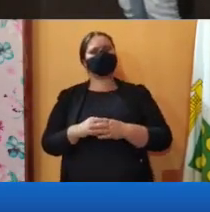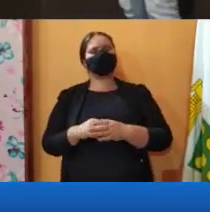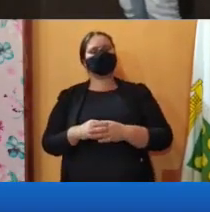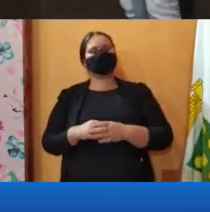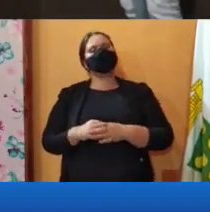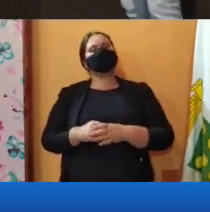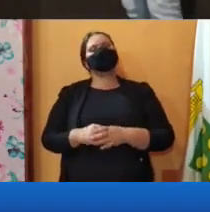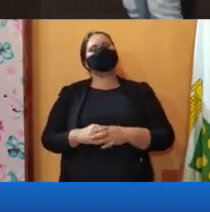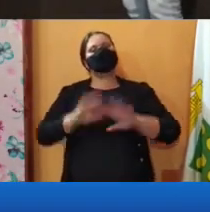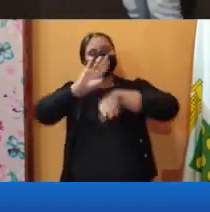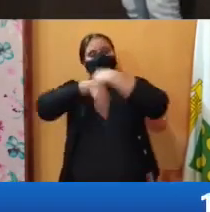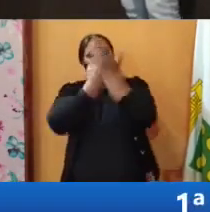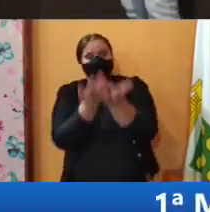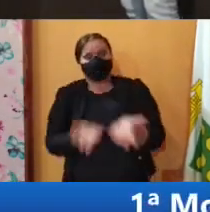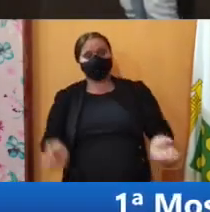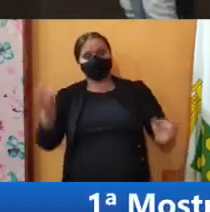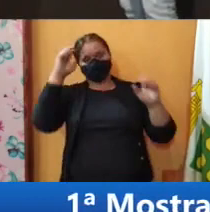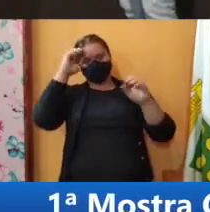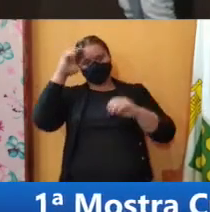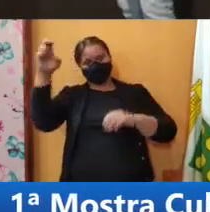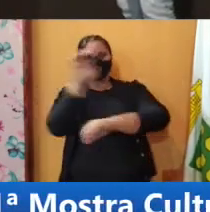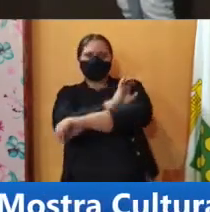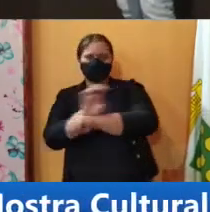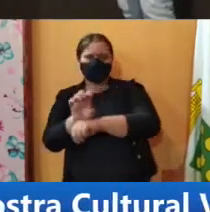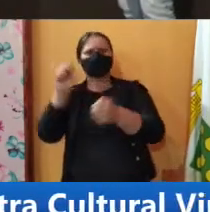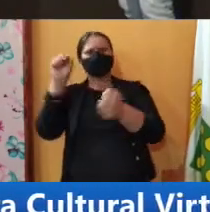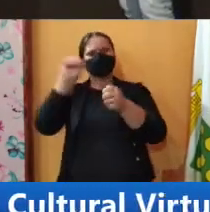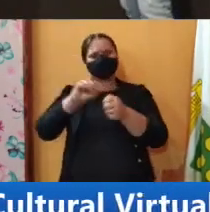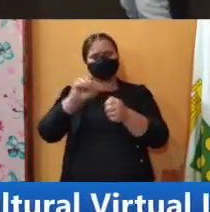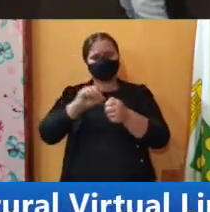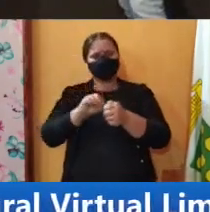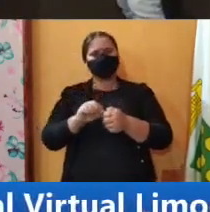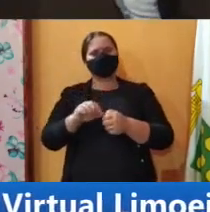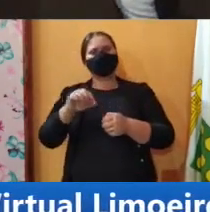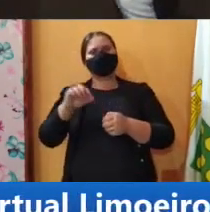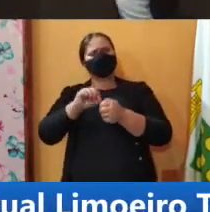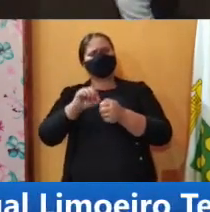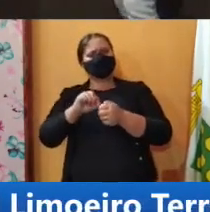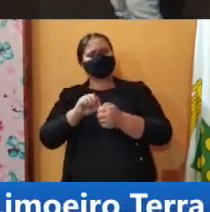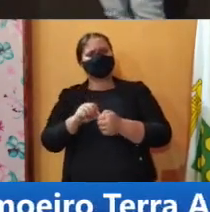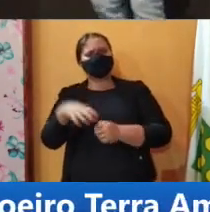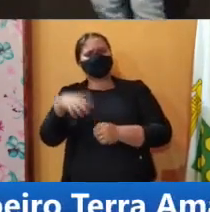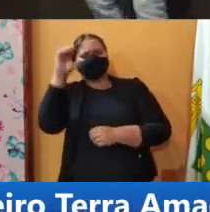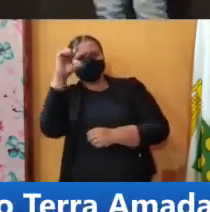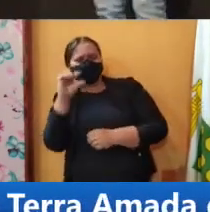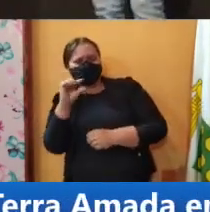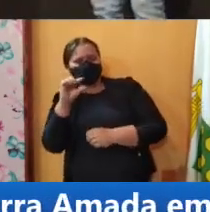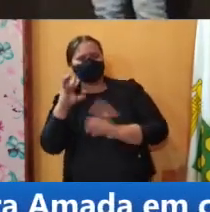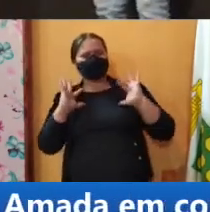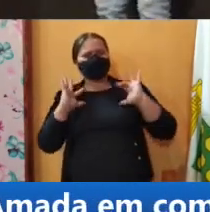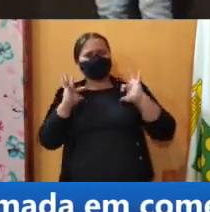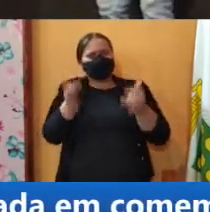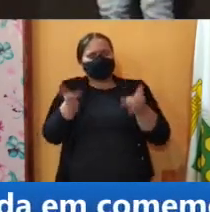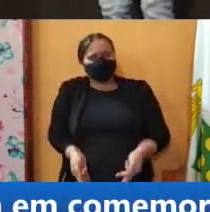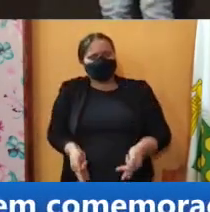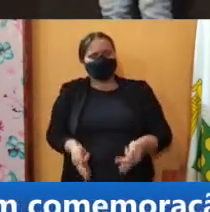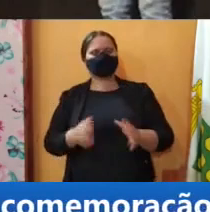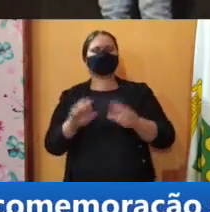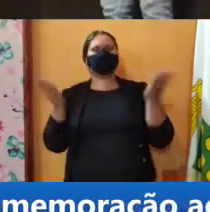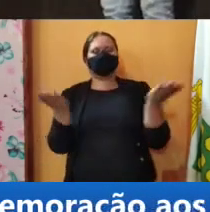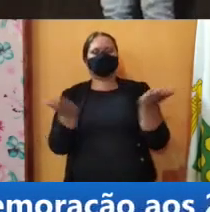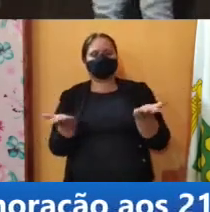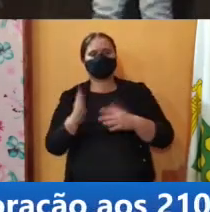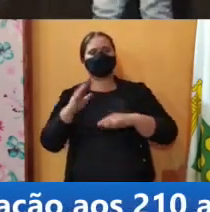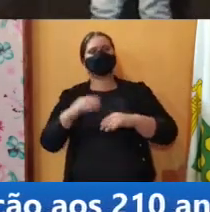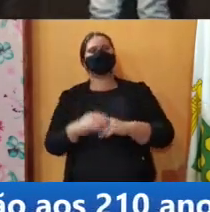Festivais culturais, aquela coisa bonita nas escolas que ele já faz, mas fazia de forma intrínseca, por trás da cortina,